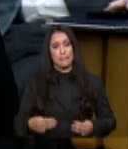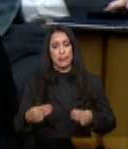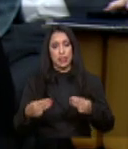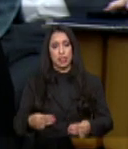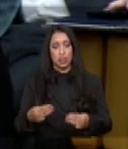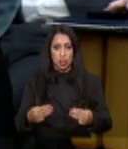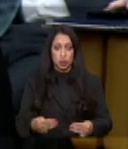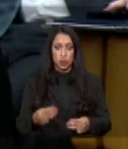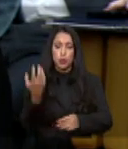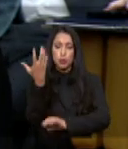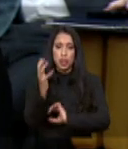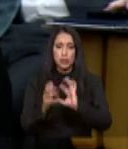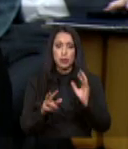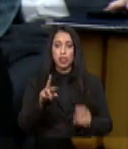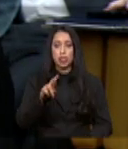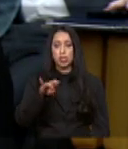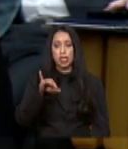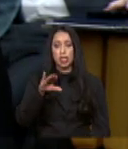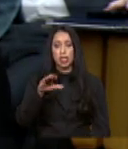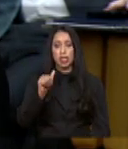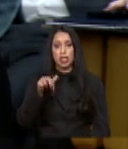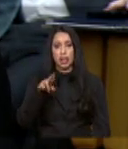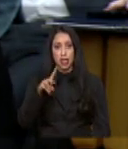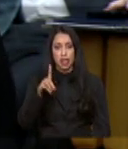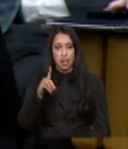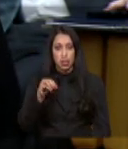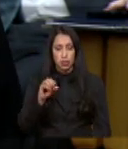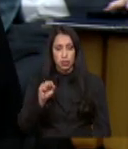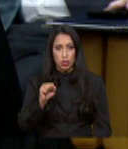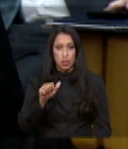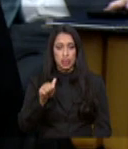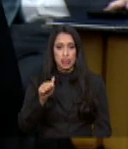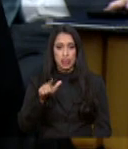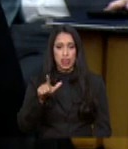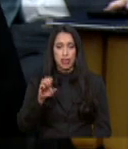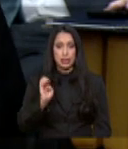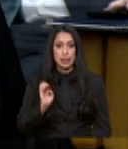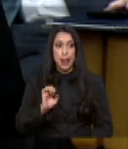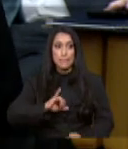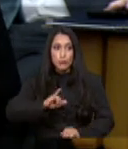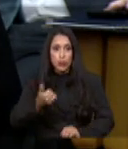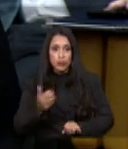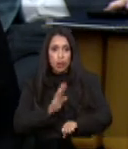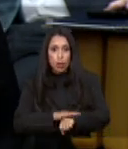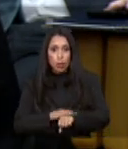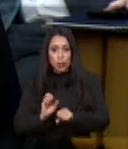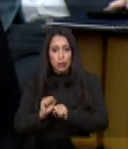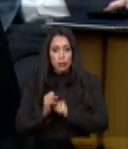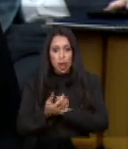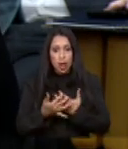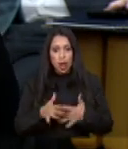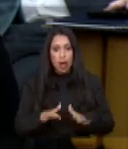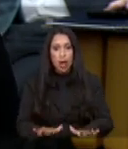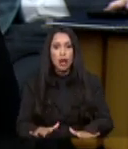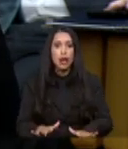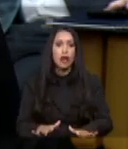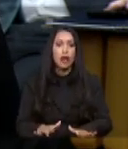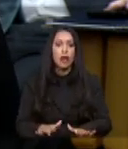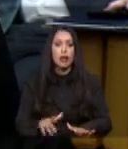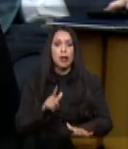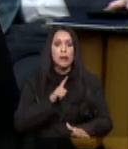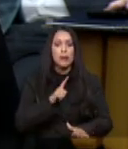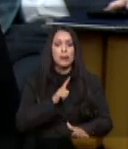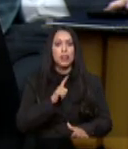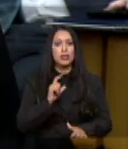Ricardo Salles, de aproveitar a pandemia da Covid-19 para passar a